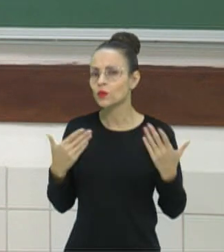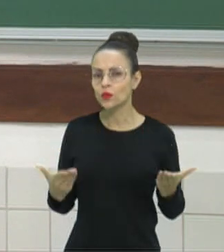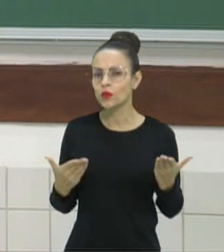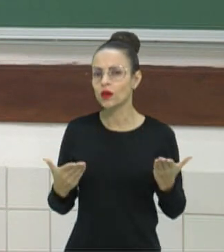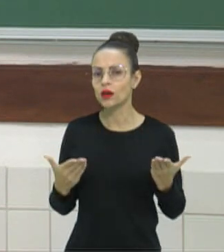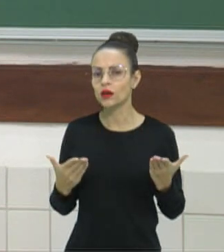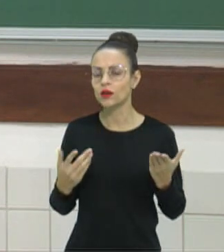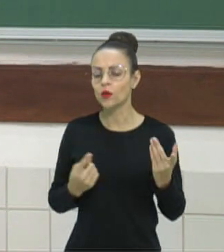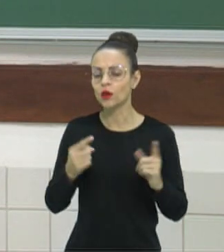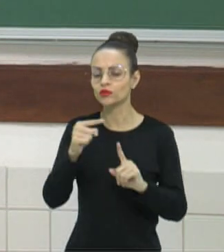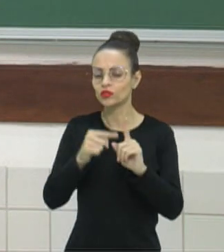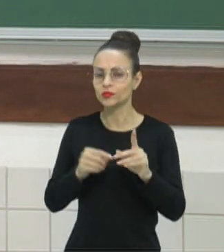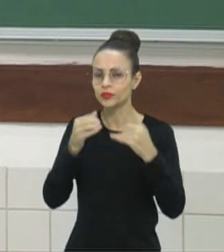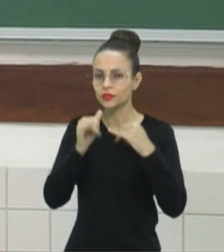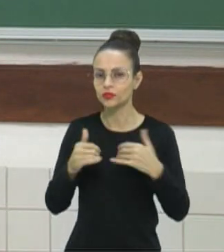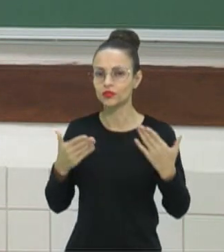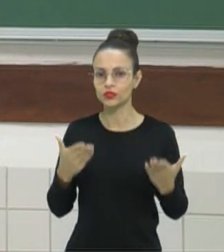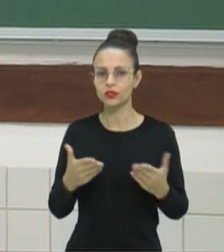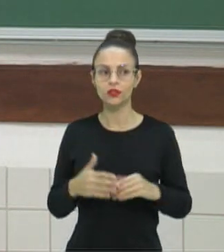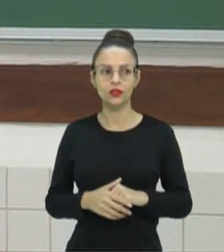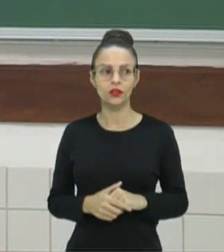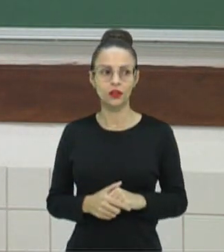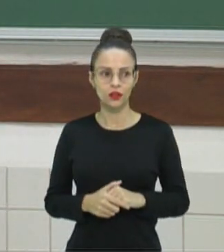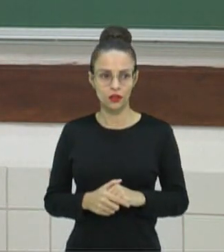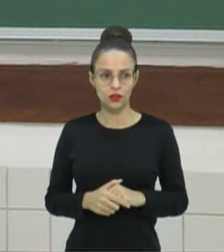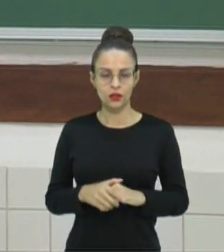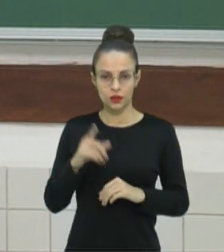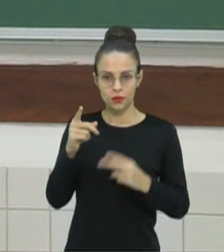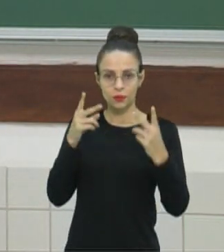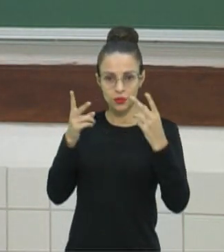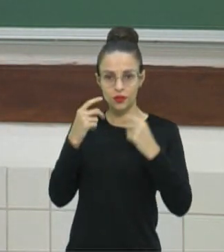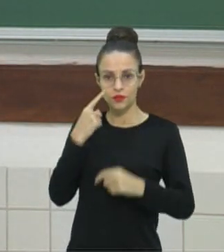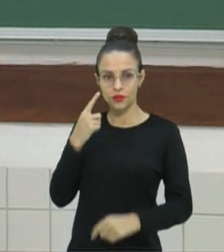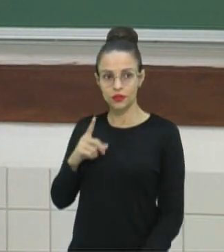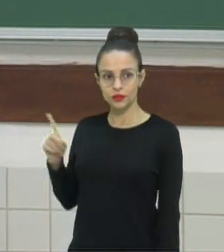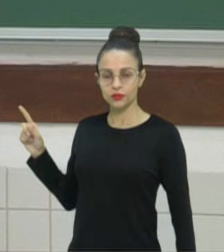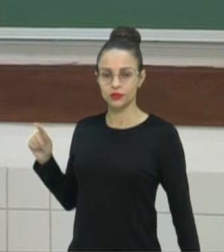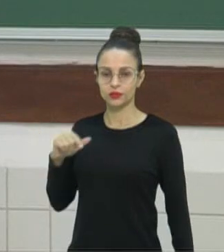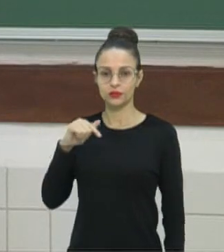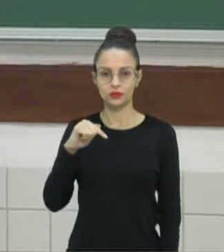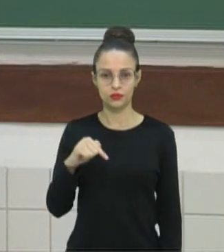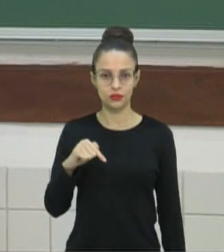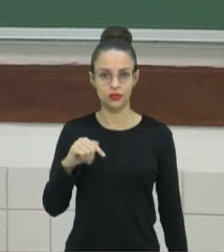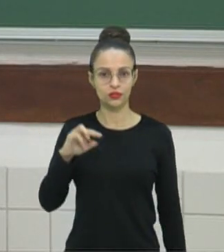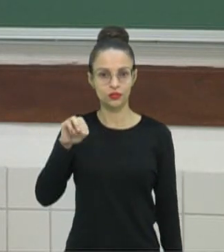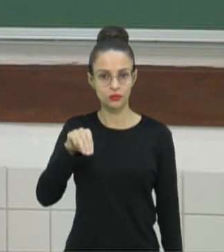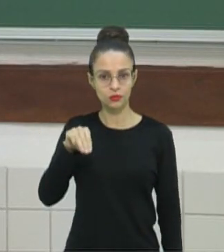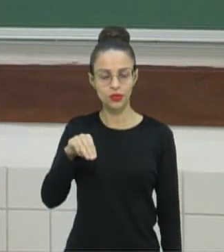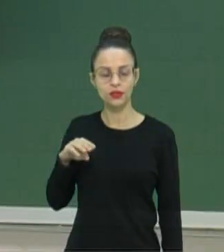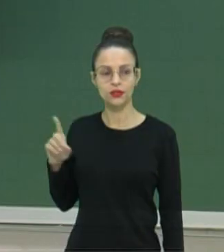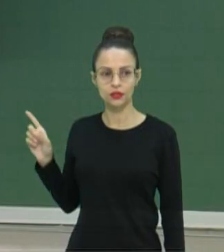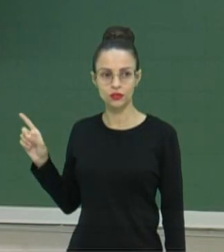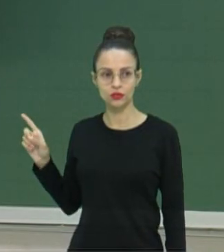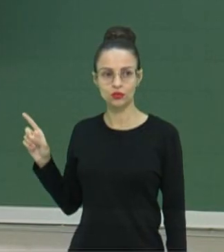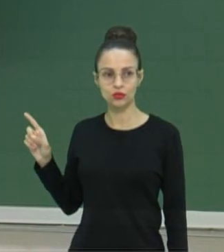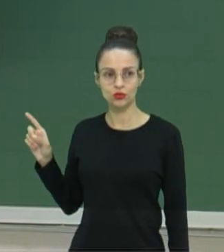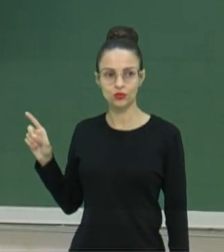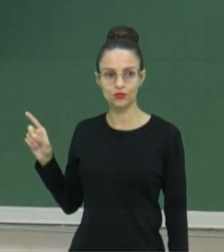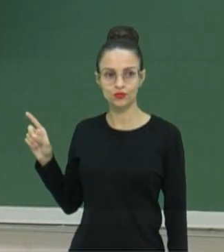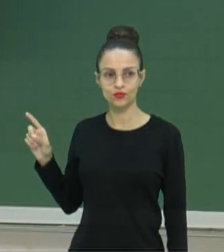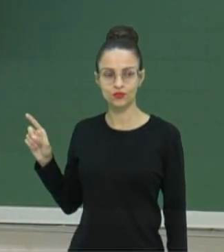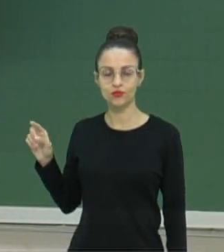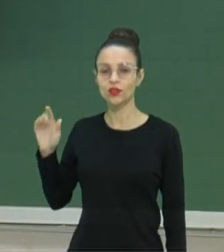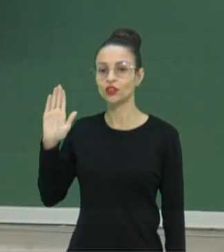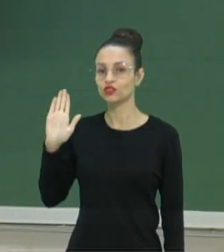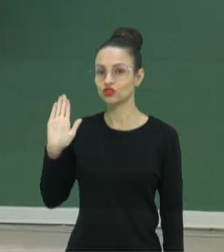né? Que energia que ele vai fazer? Bem, se você observar na posição 7 metros, o carrinho ele já tem uma